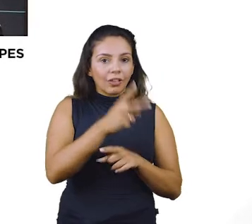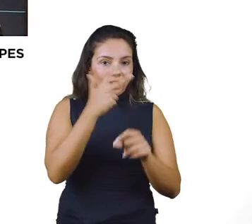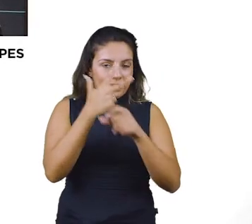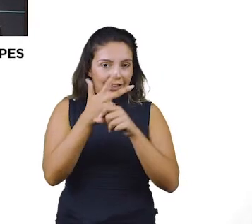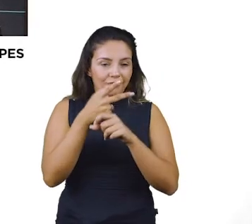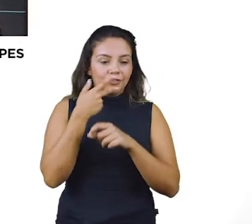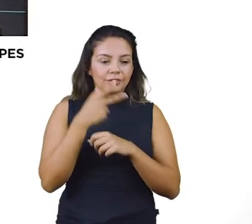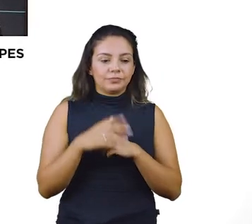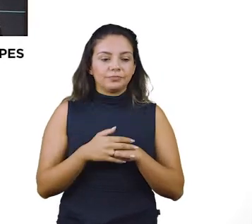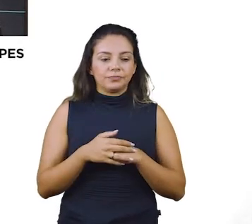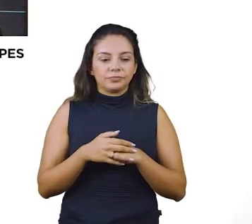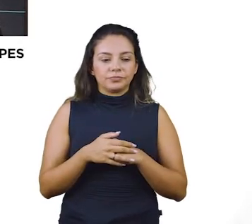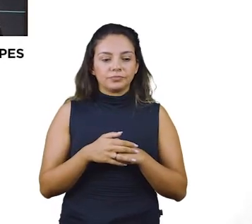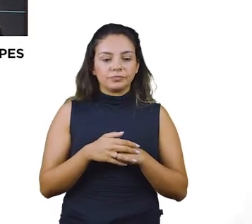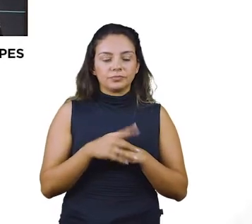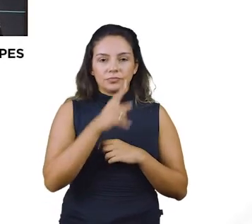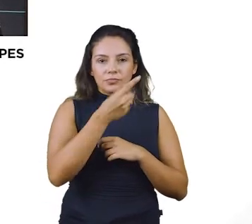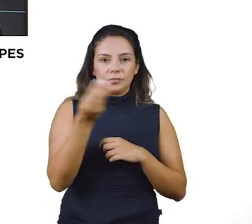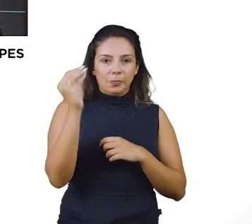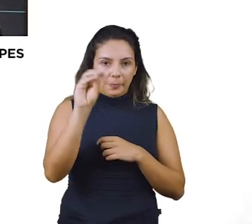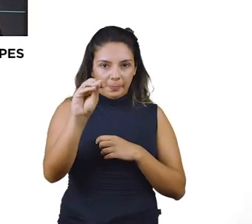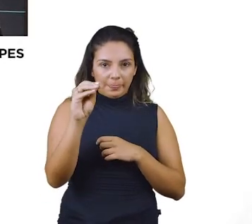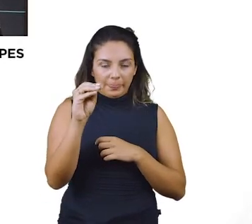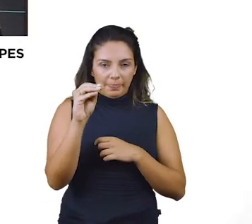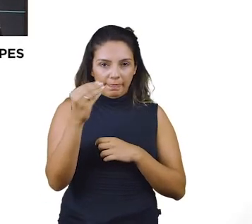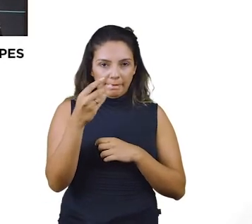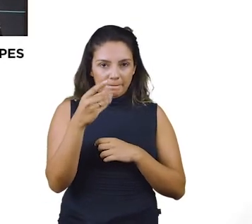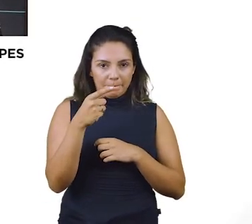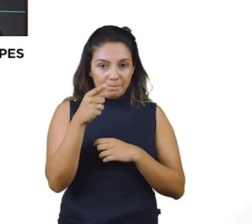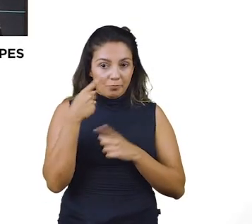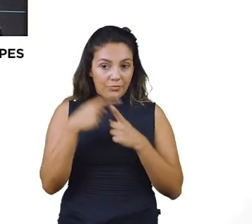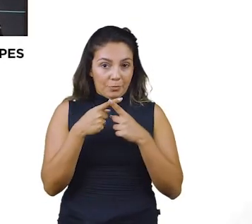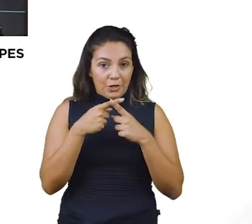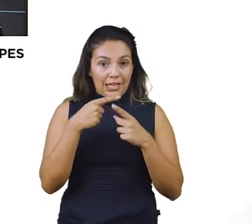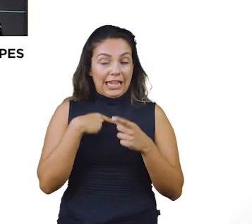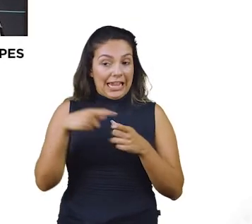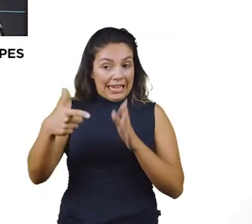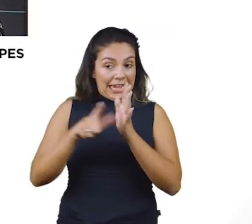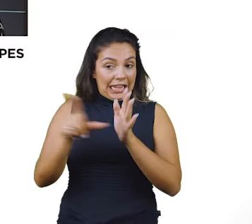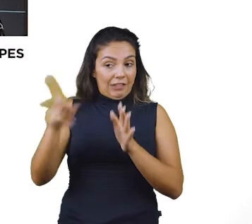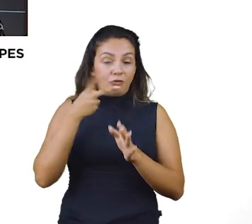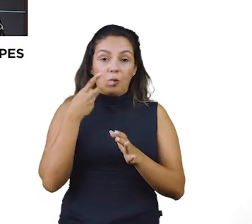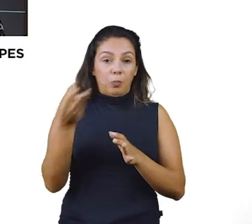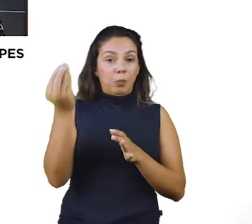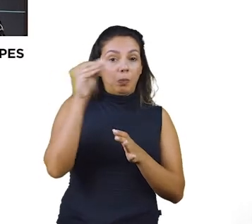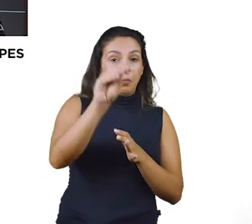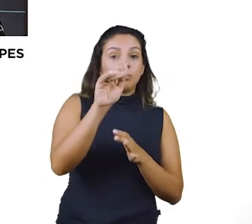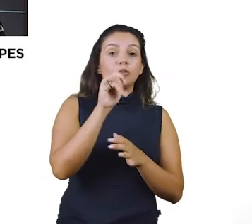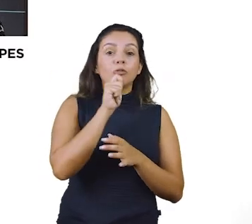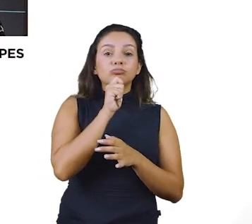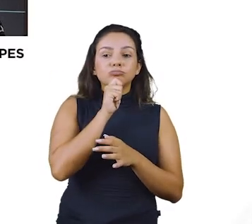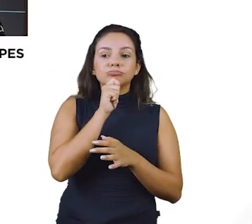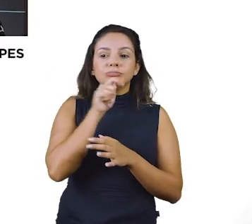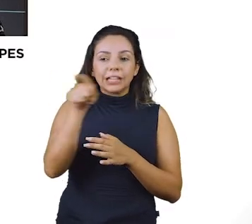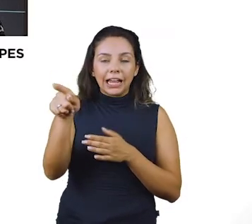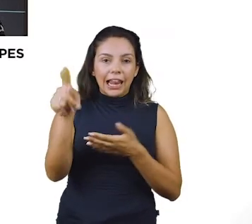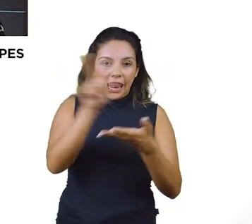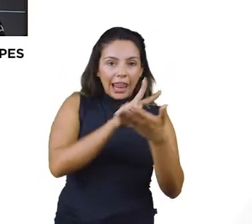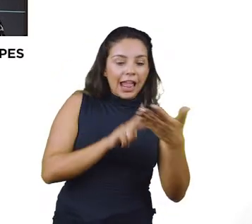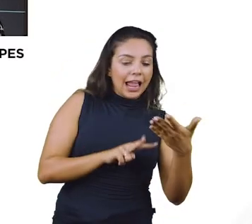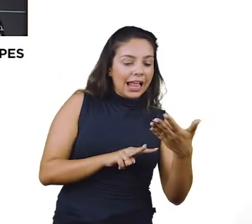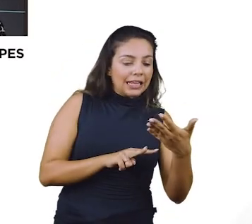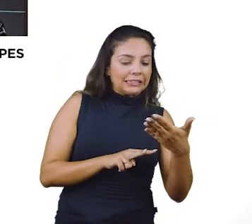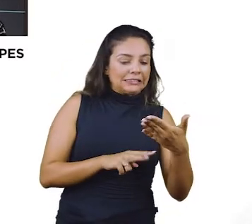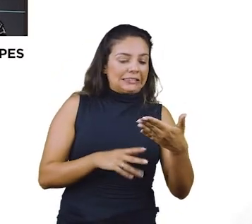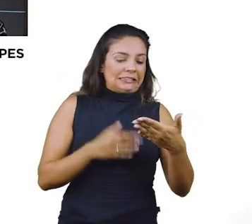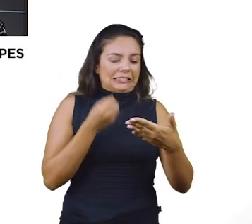Falando com o César aqui sobre a publicação de livro. Sim. Ele me disse que não publicou uma biografia ainda. Lapidando, né? Trabalhando e